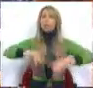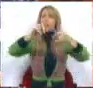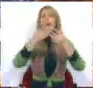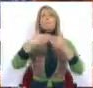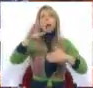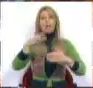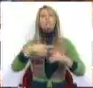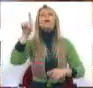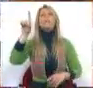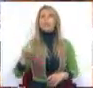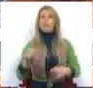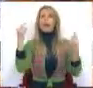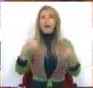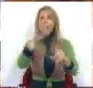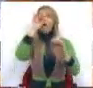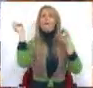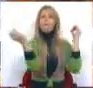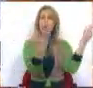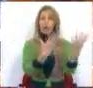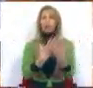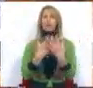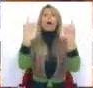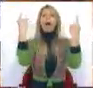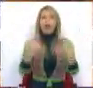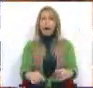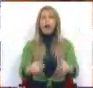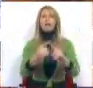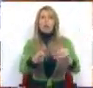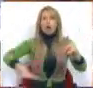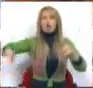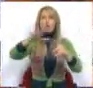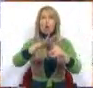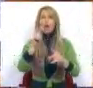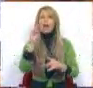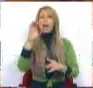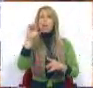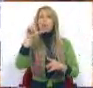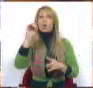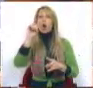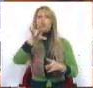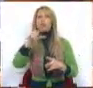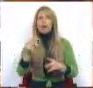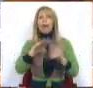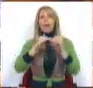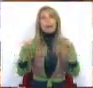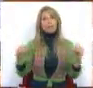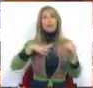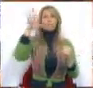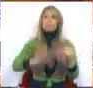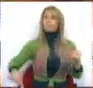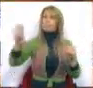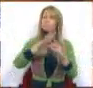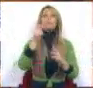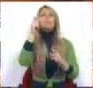também para que haja uma floresta e para que hajam corredores ecológicos a nível nacional, e o Banco de Terras é